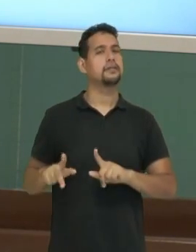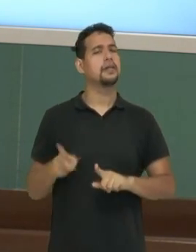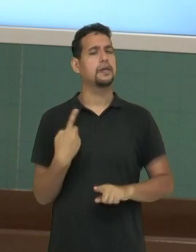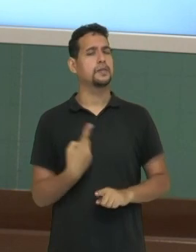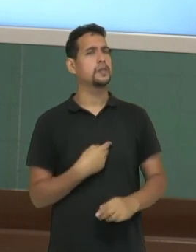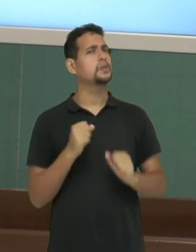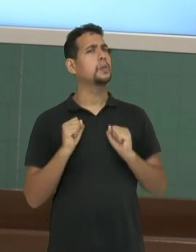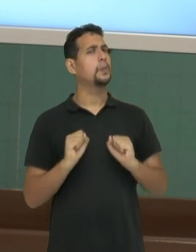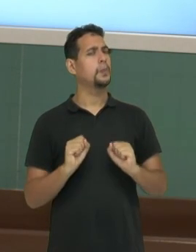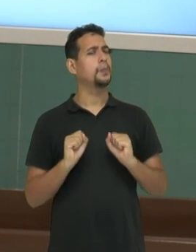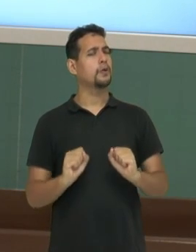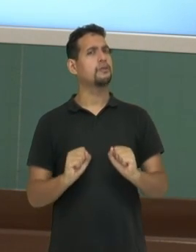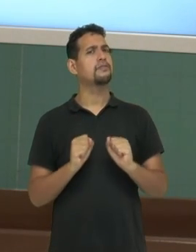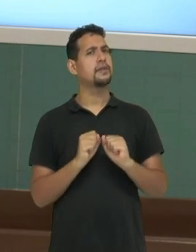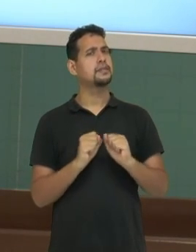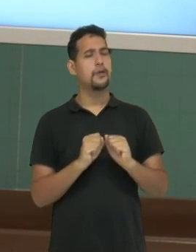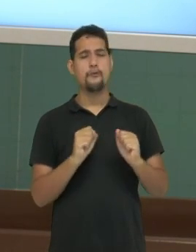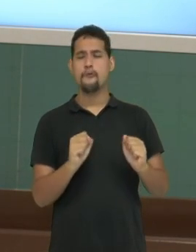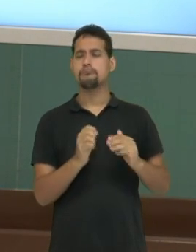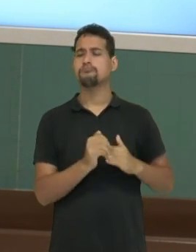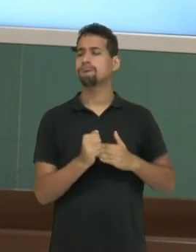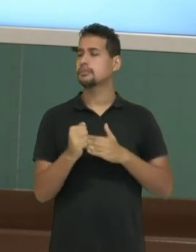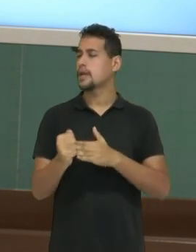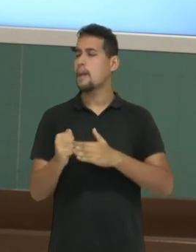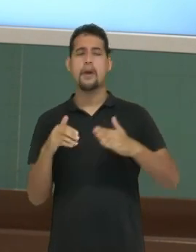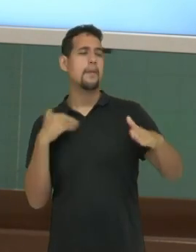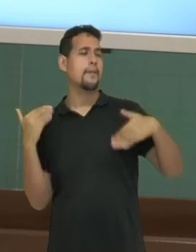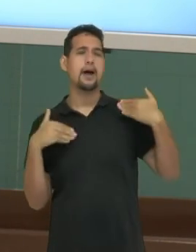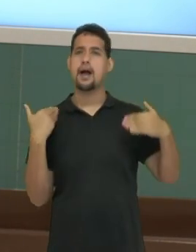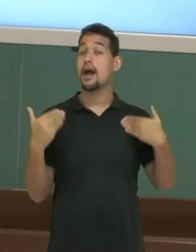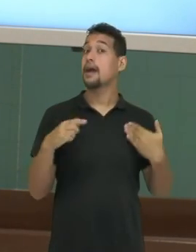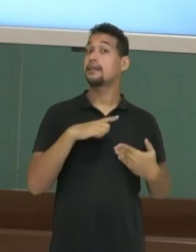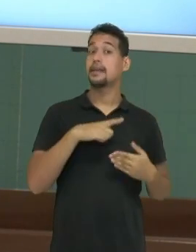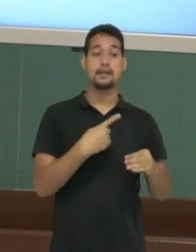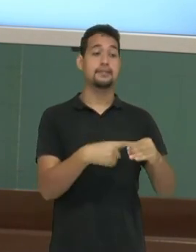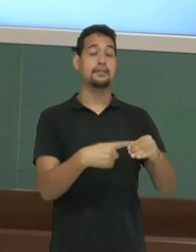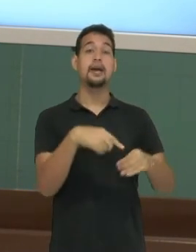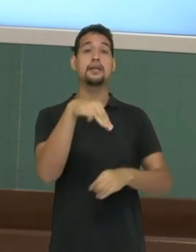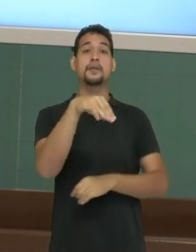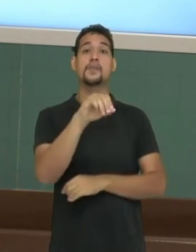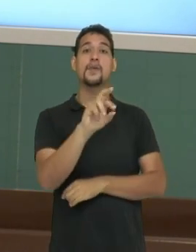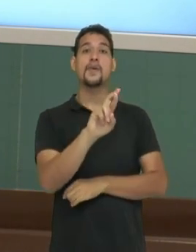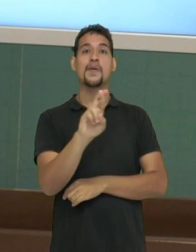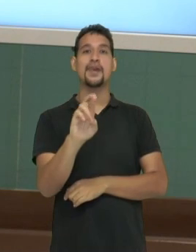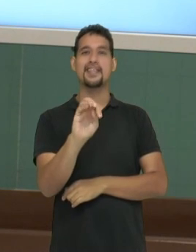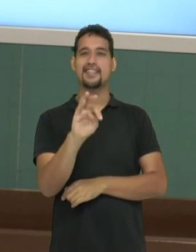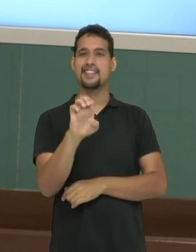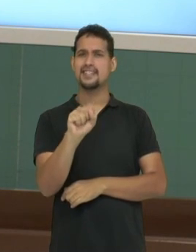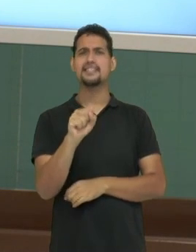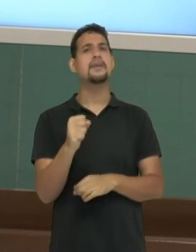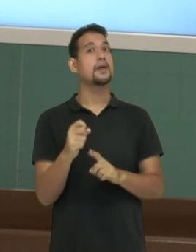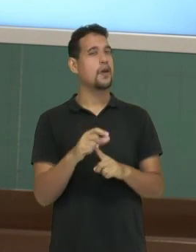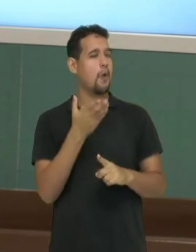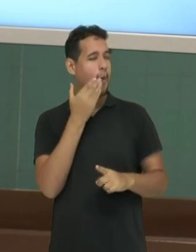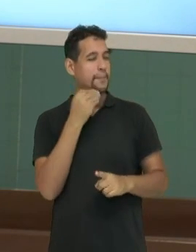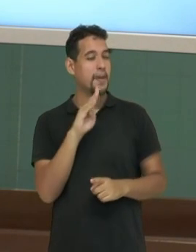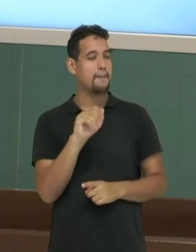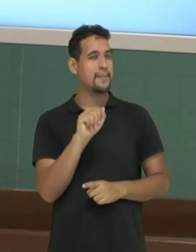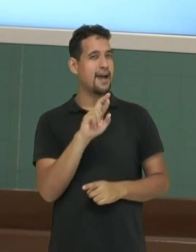podemos fazer esse guia turístico. Tem Morretes, que tem o Barreado,